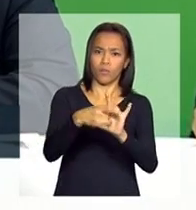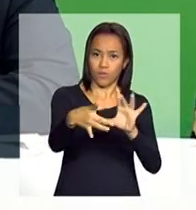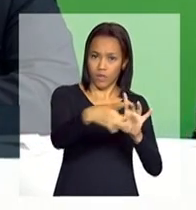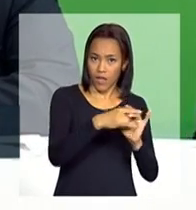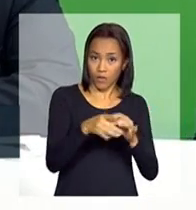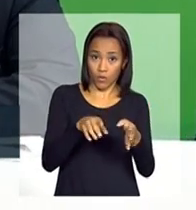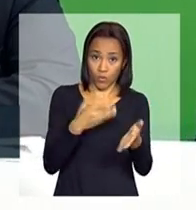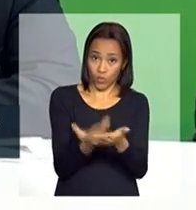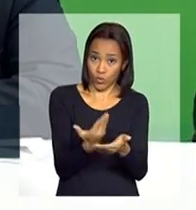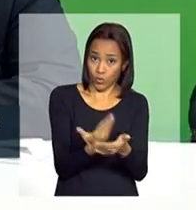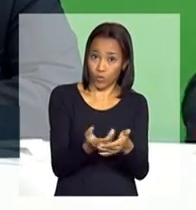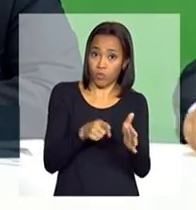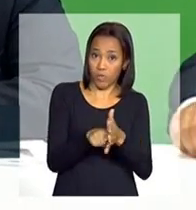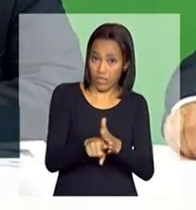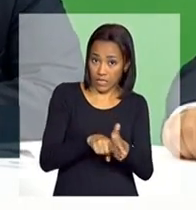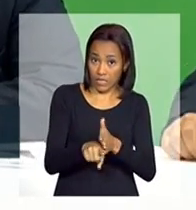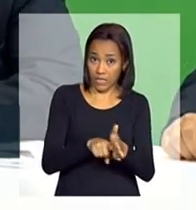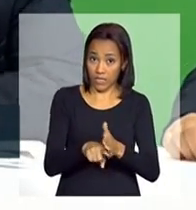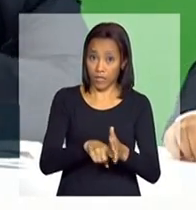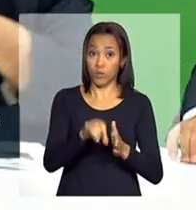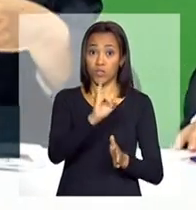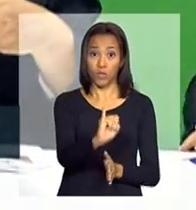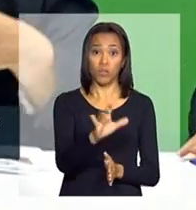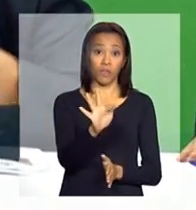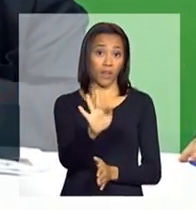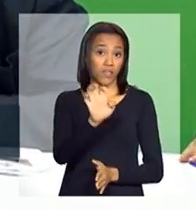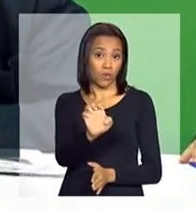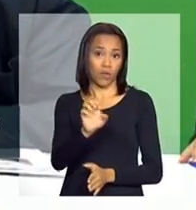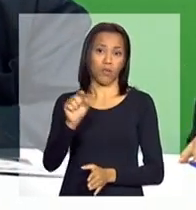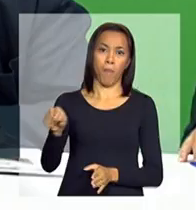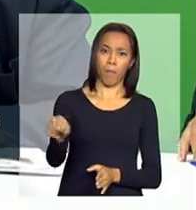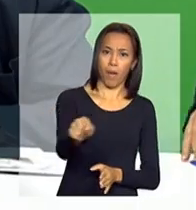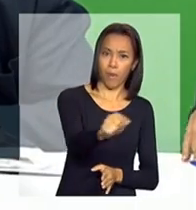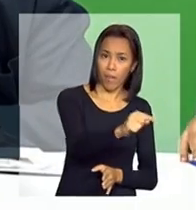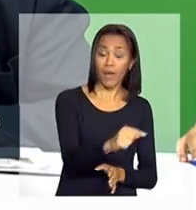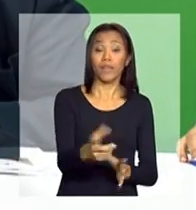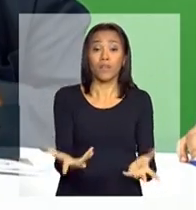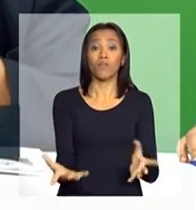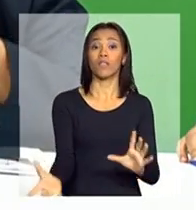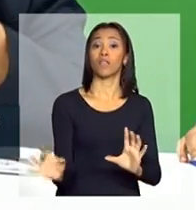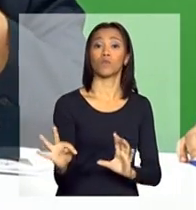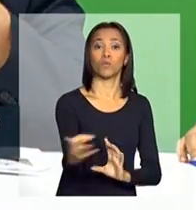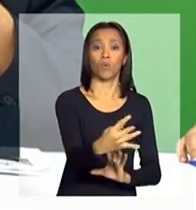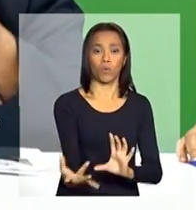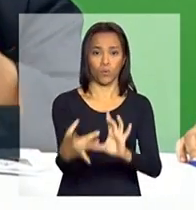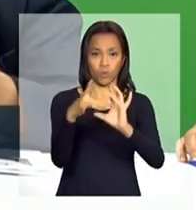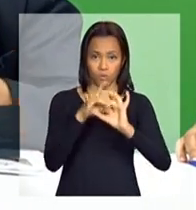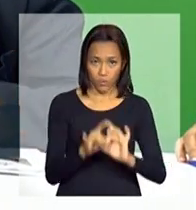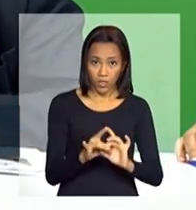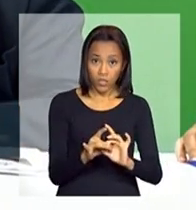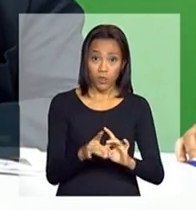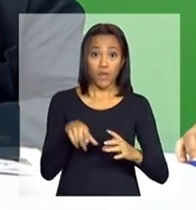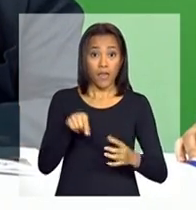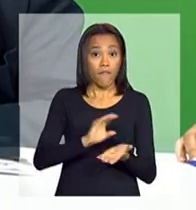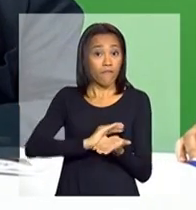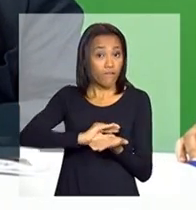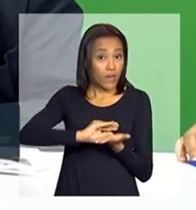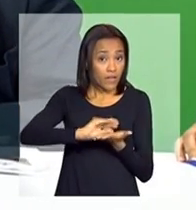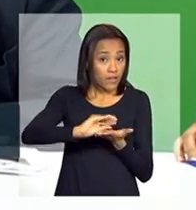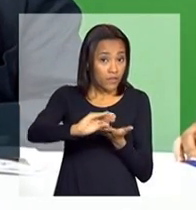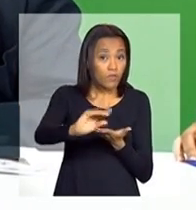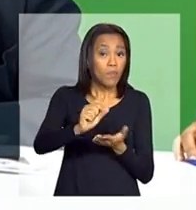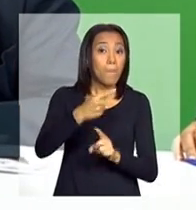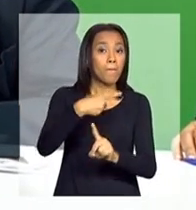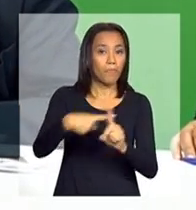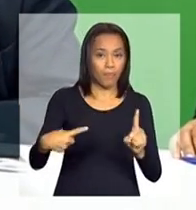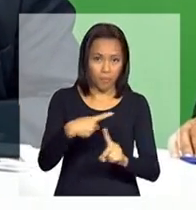tecnologia institutos federais de Ciências e Tecnologia Então vai colocar essas pessoas trabalhando junto e ela financia parte